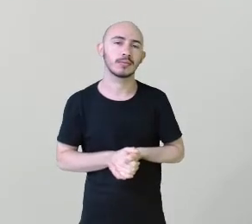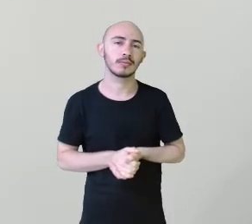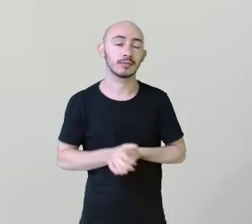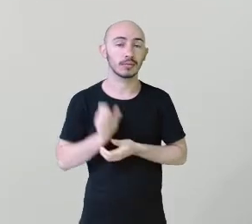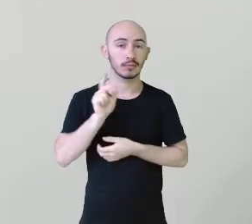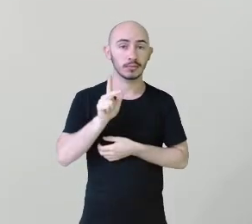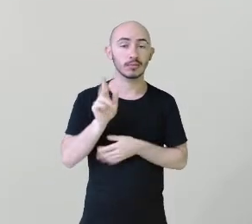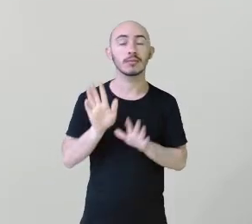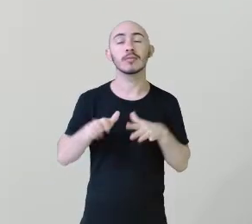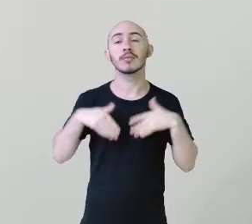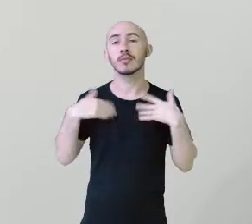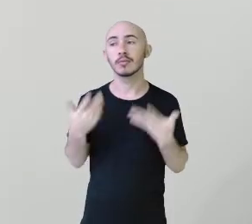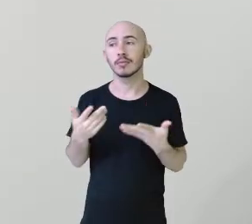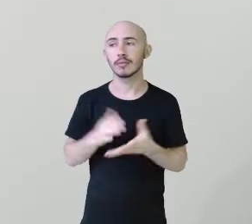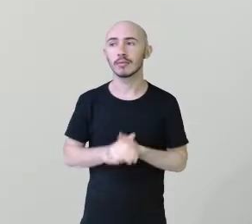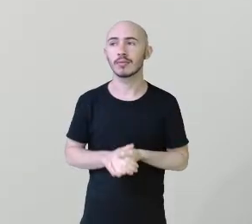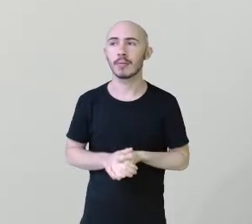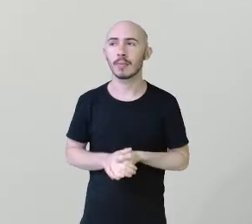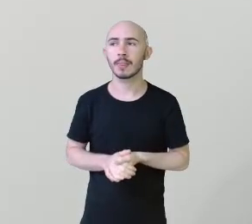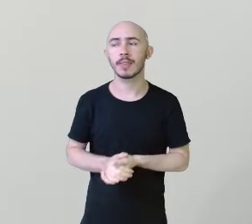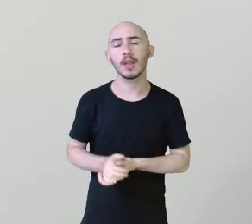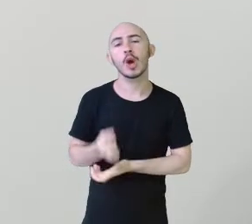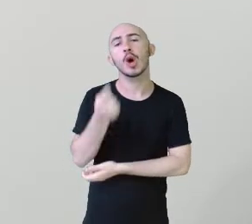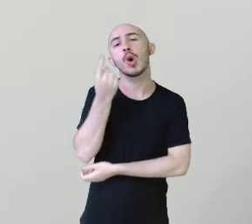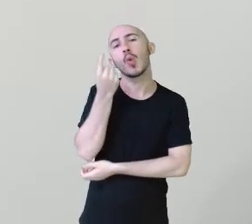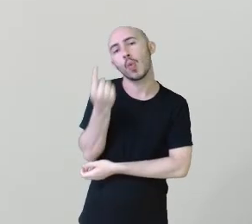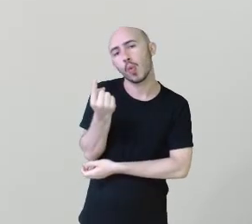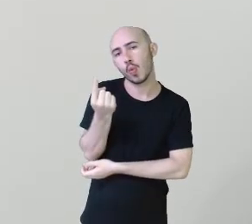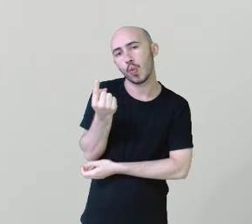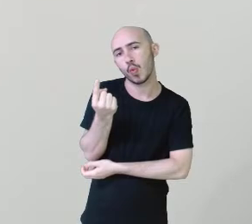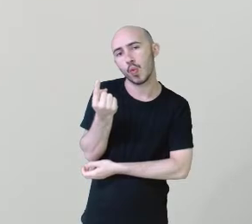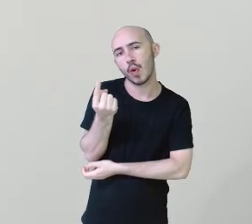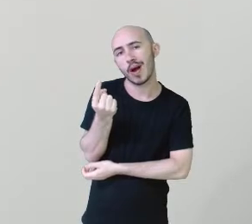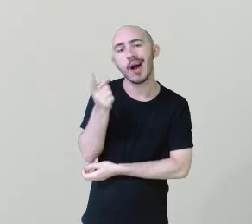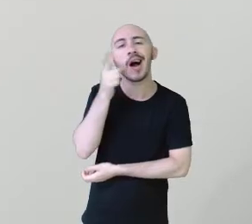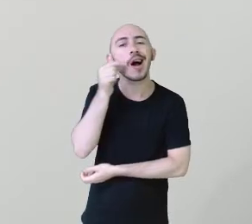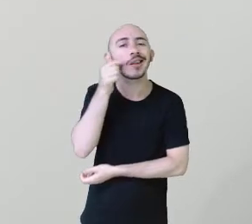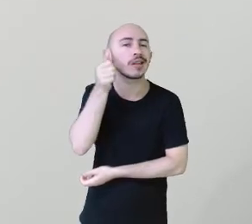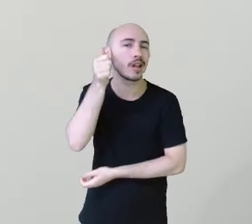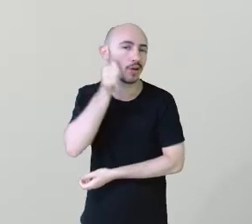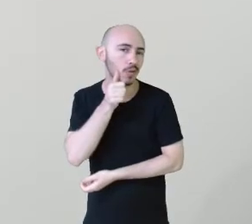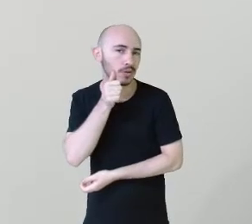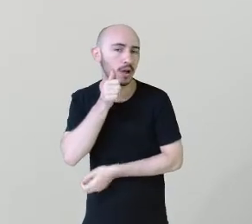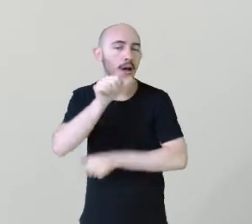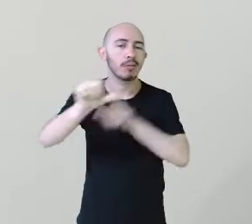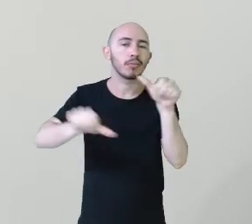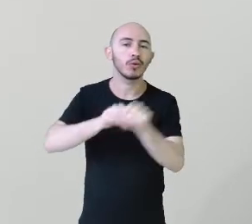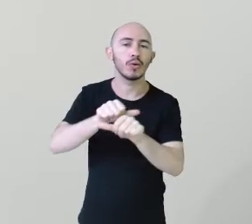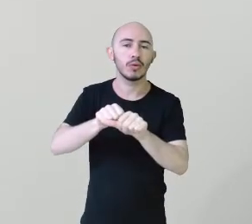ok? Então, olha, uma ratinha ficaria umas ratinhas.